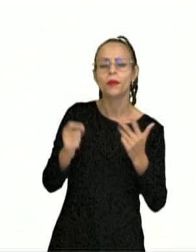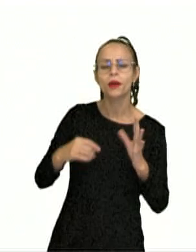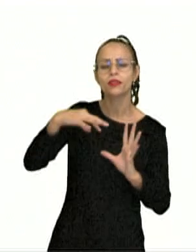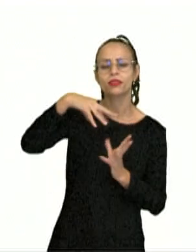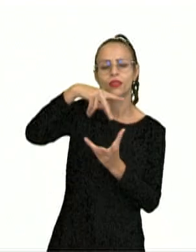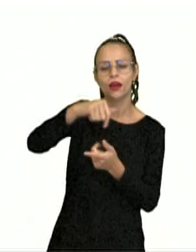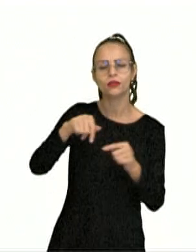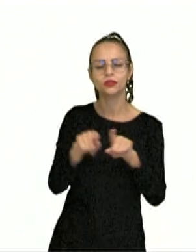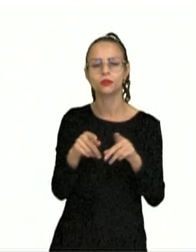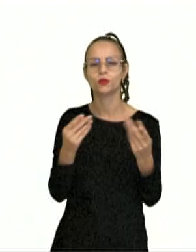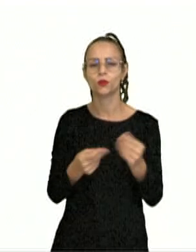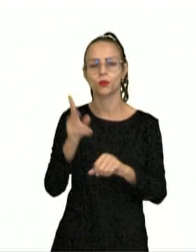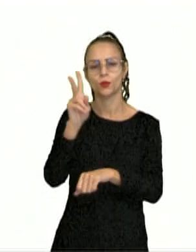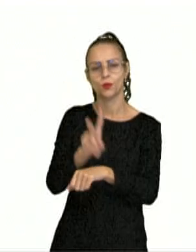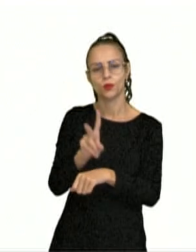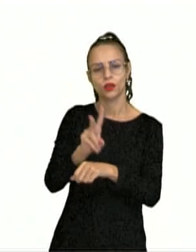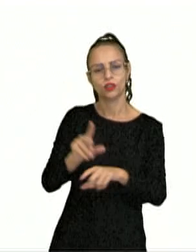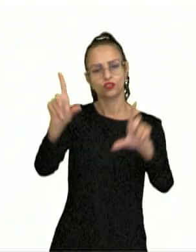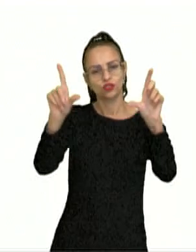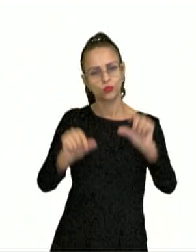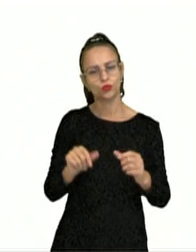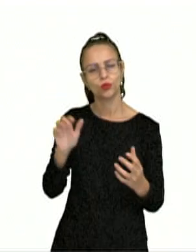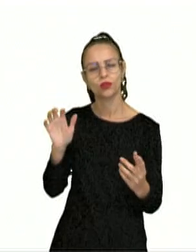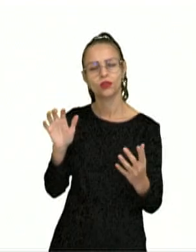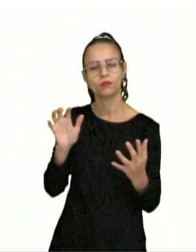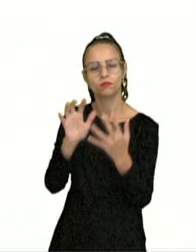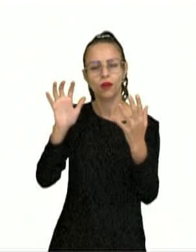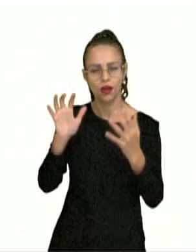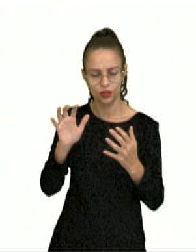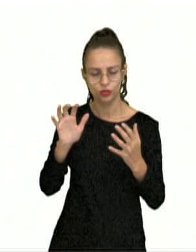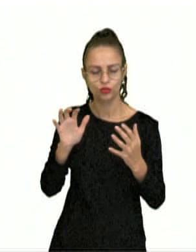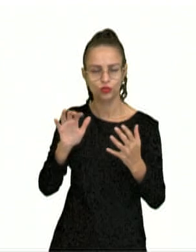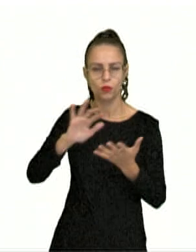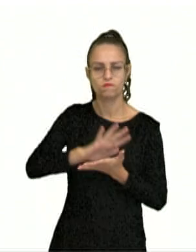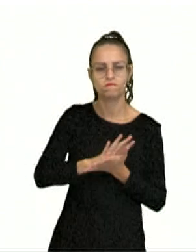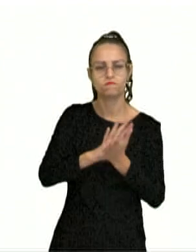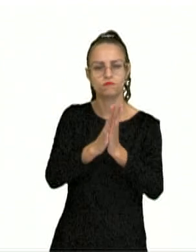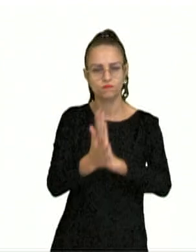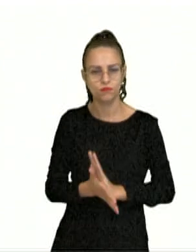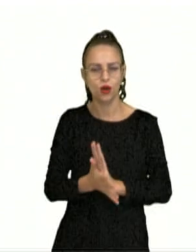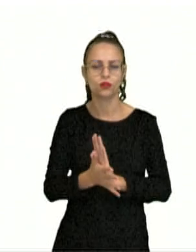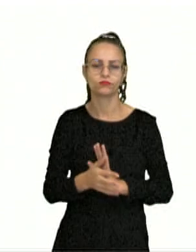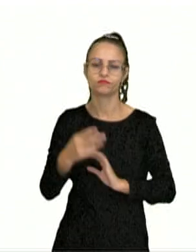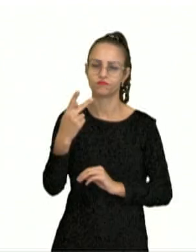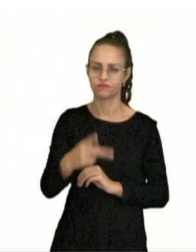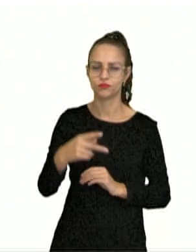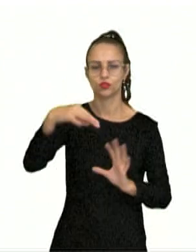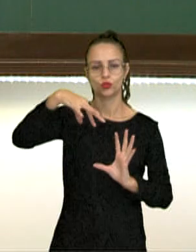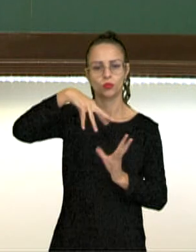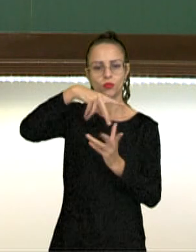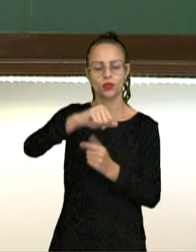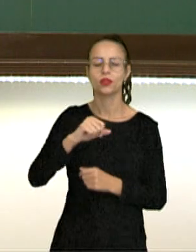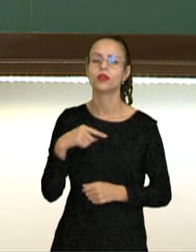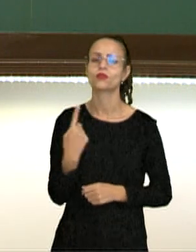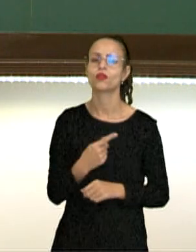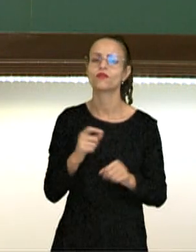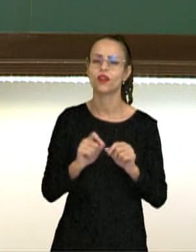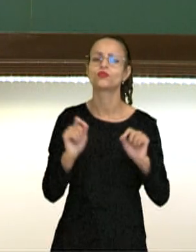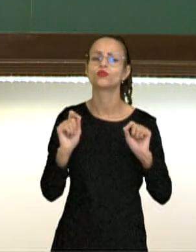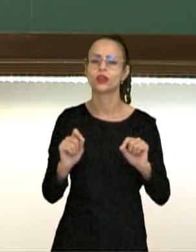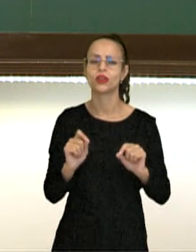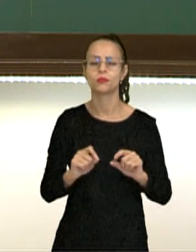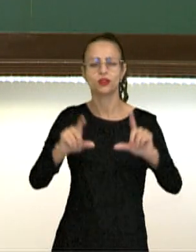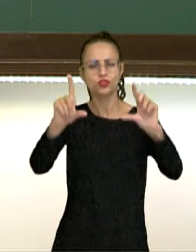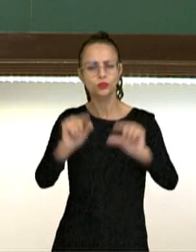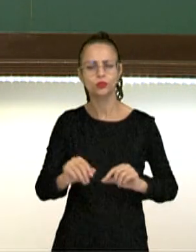podemos cuidar para diminuir os impactos na dinâmica natural do planeta. O que nós temos que fazer para que